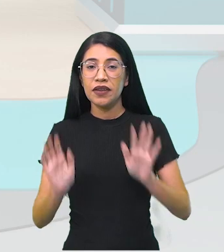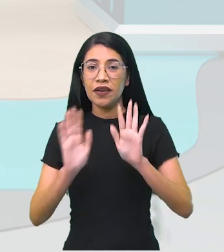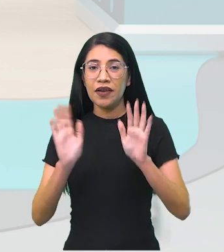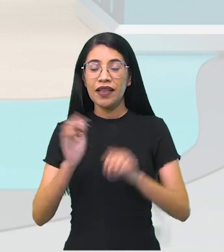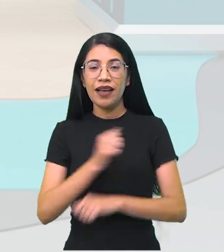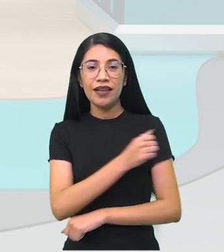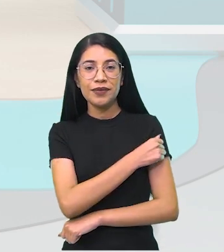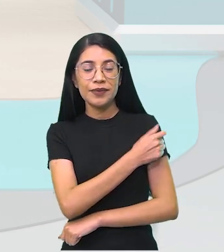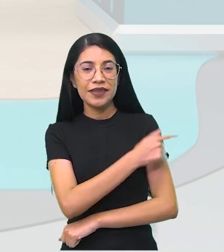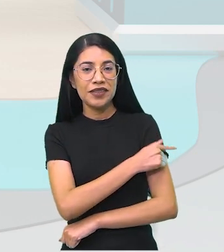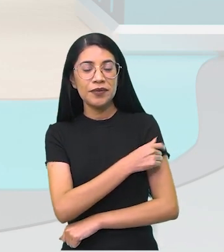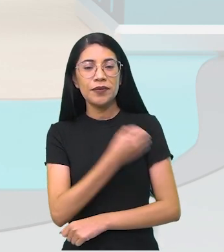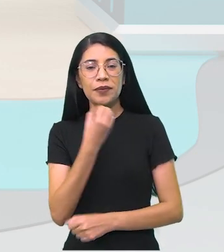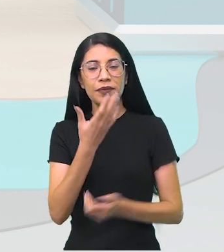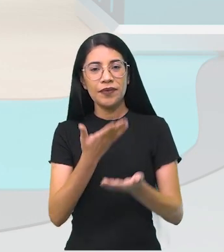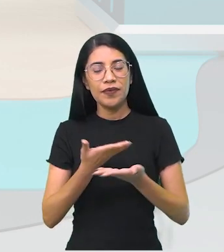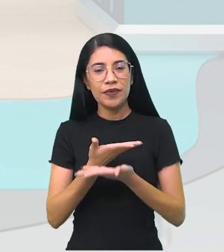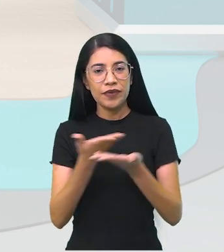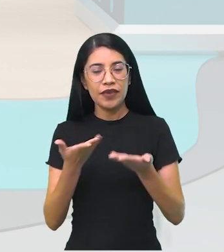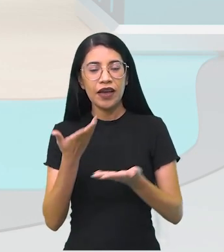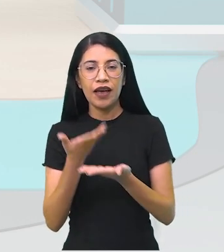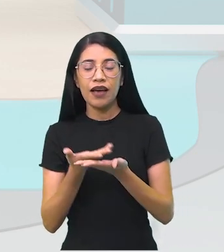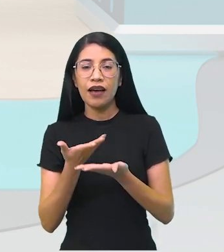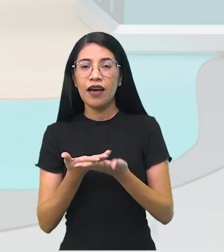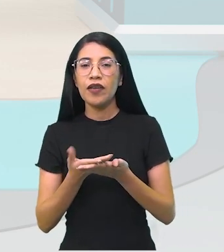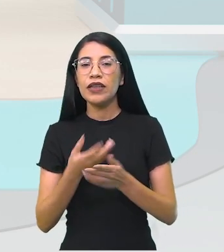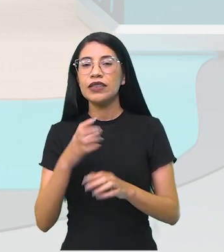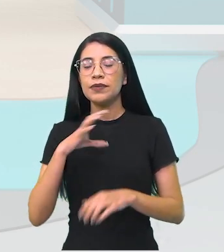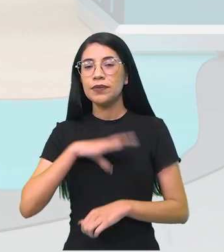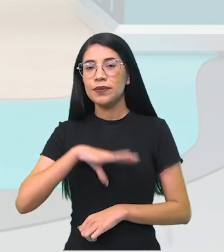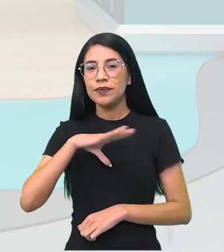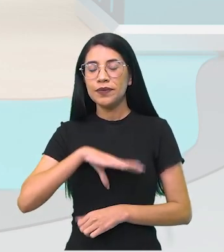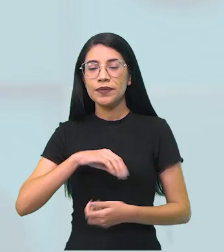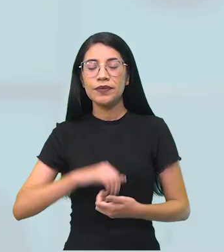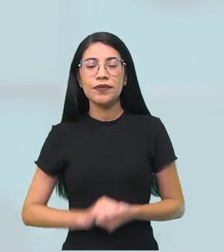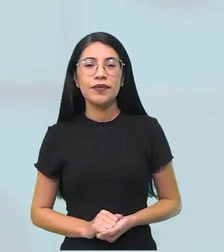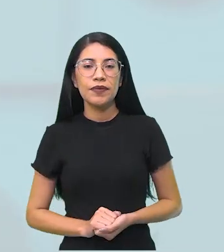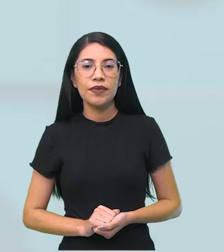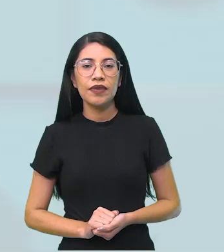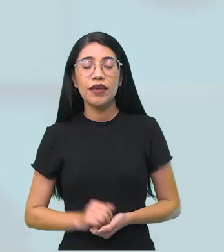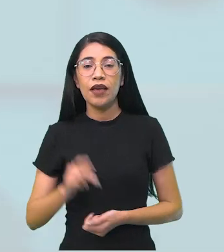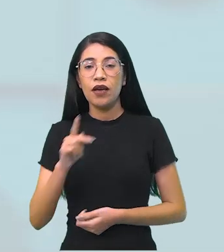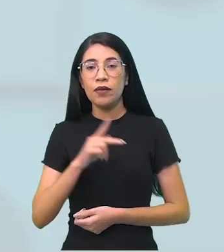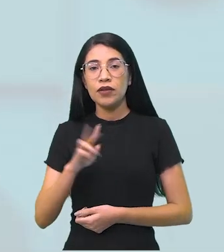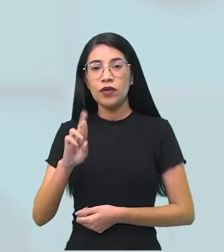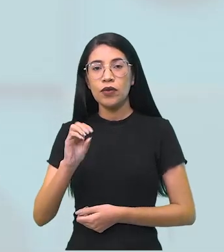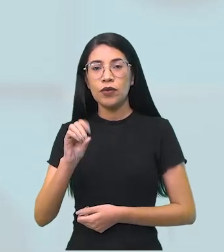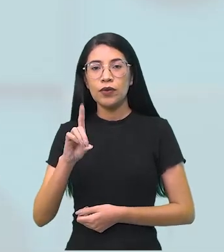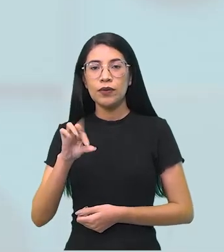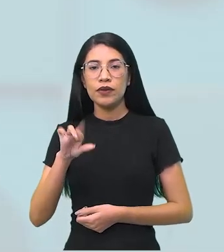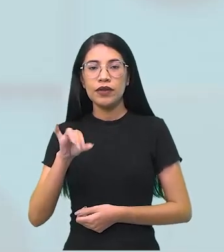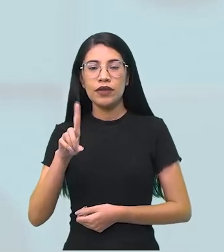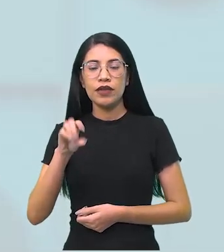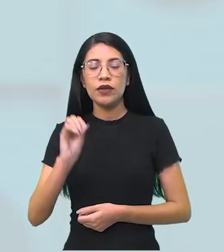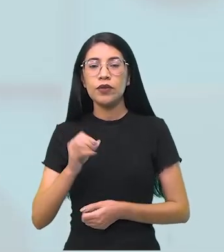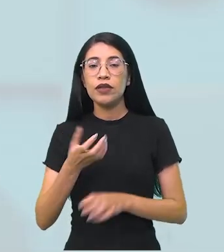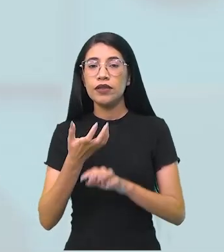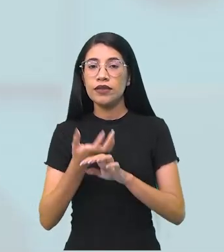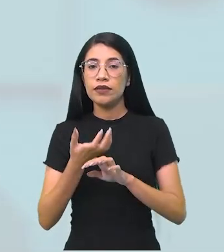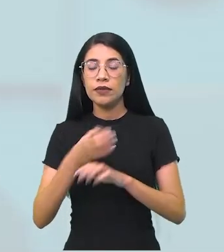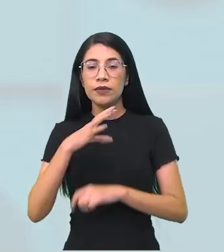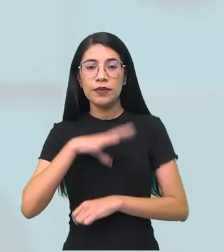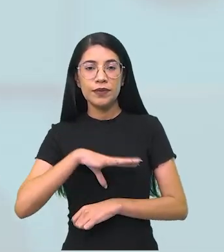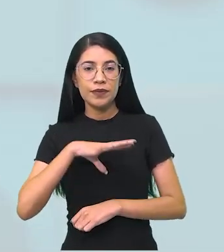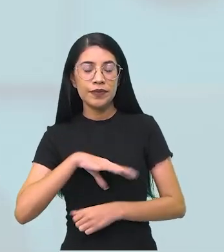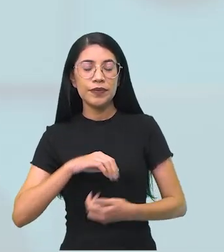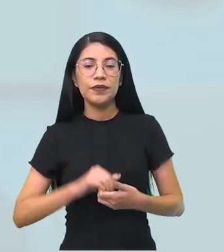Olá, alunos do 7º ano, sejam bem-vindos a mais um momento de língua portuguesa. Eu sou o professor Rodrigo Ribeiro, ministrante